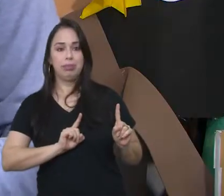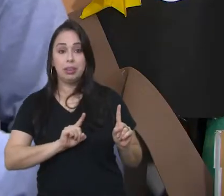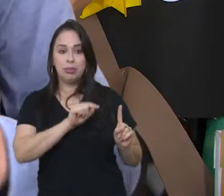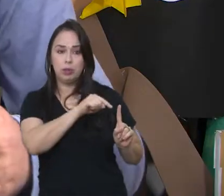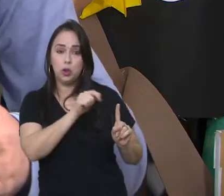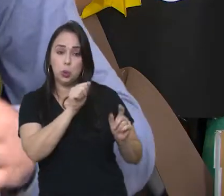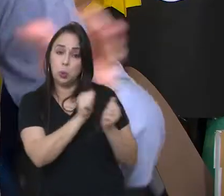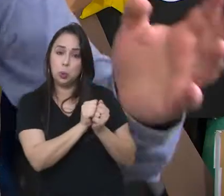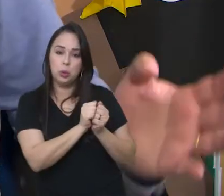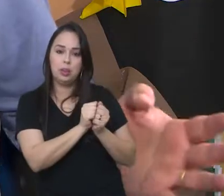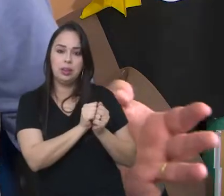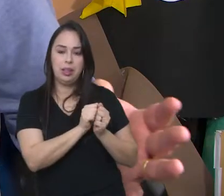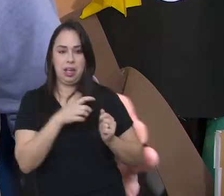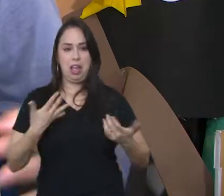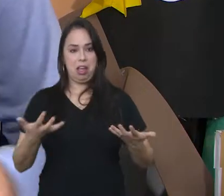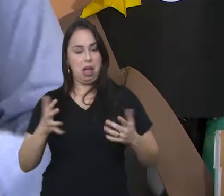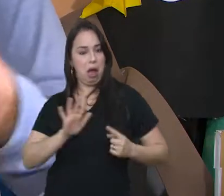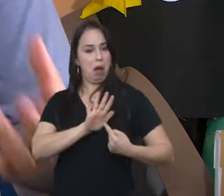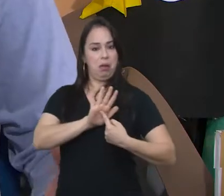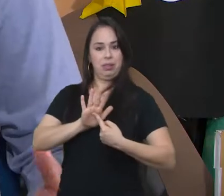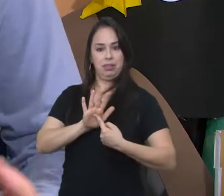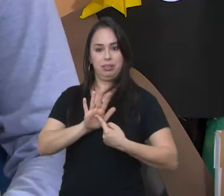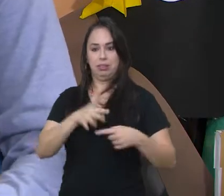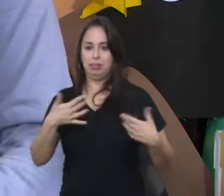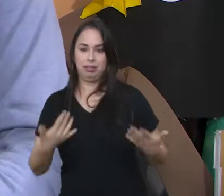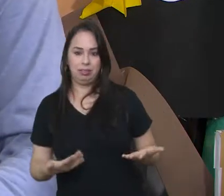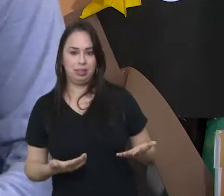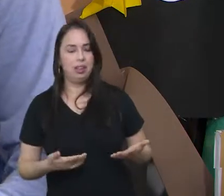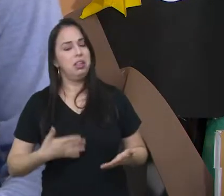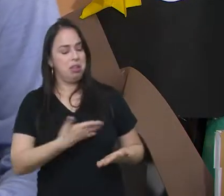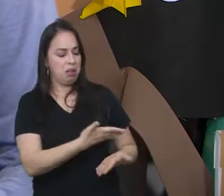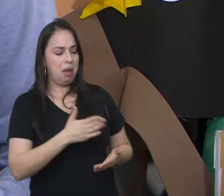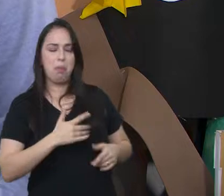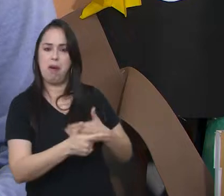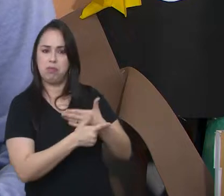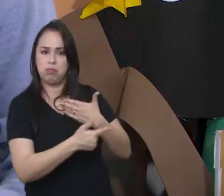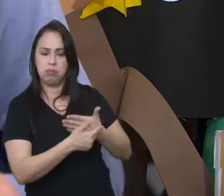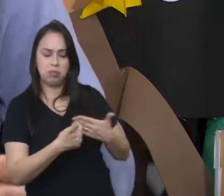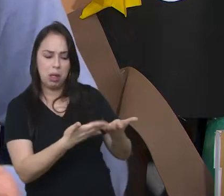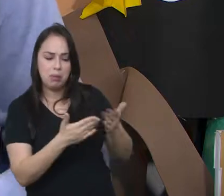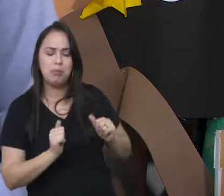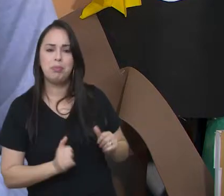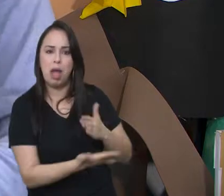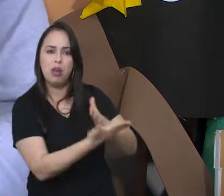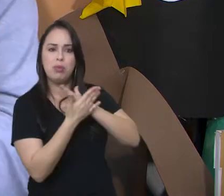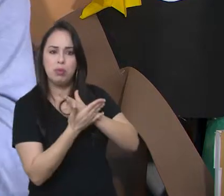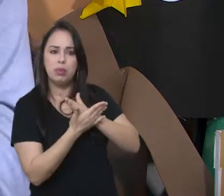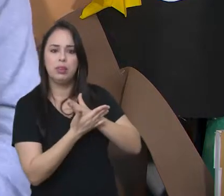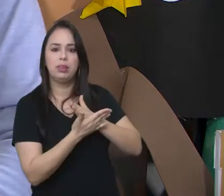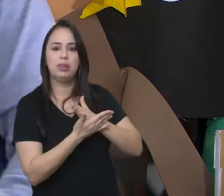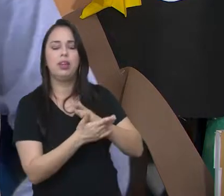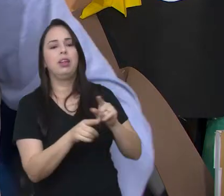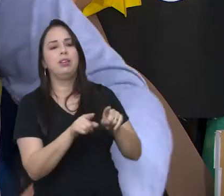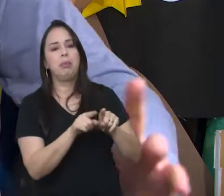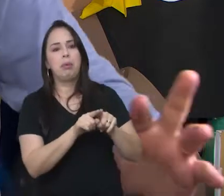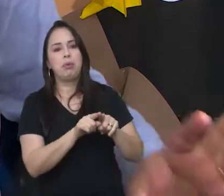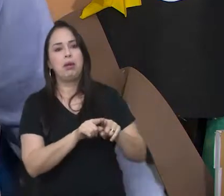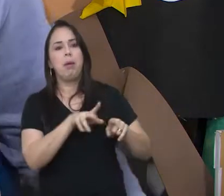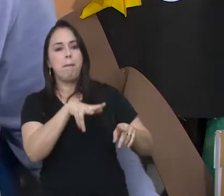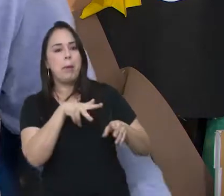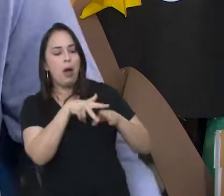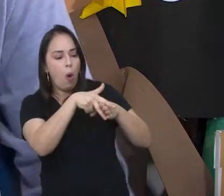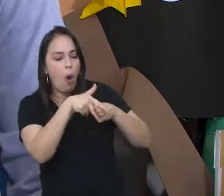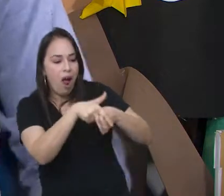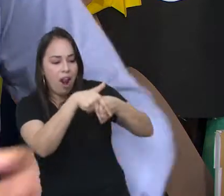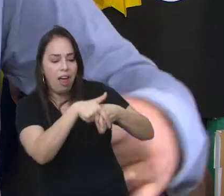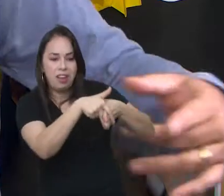no palco, ele queria aparecer, então ele vai aparecer. Dei uma função para ele na hora da história, né? Ele lá pegou um cavalo e falou assim, olha,